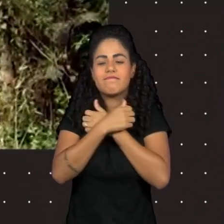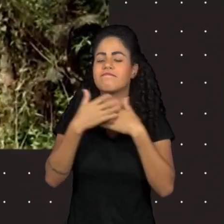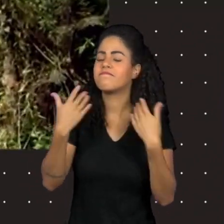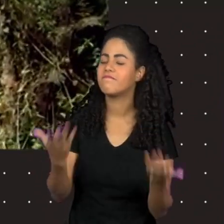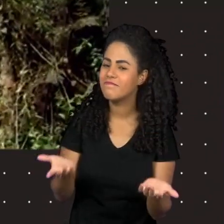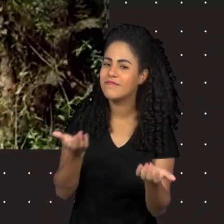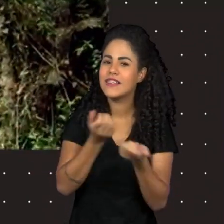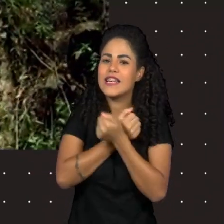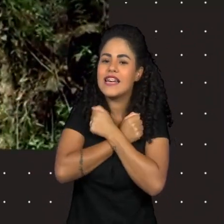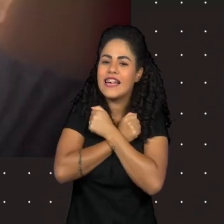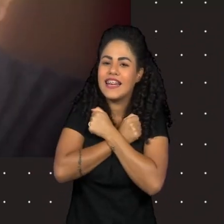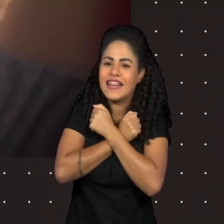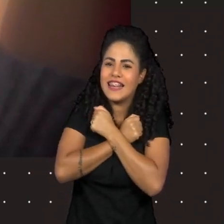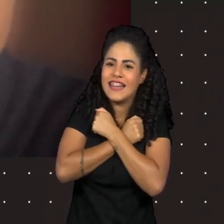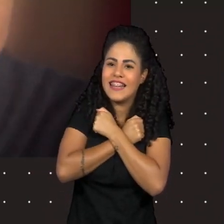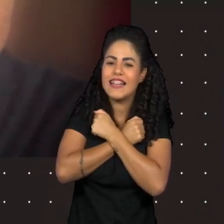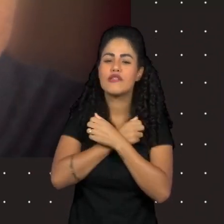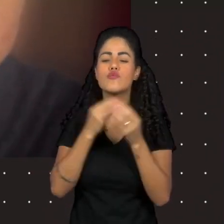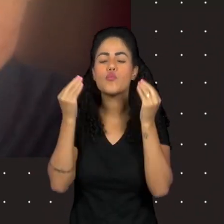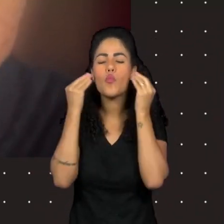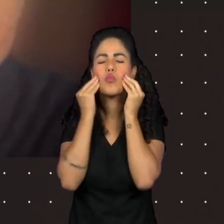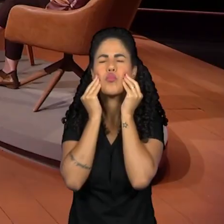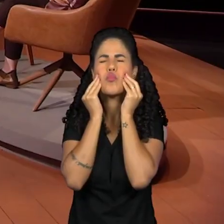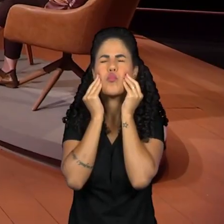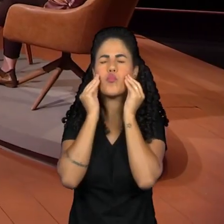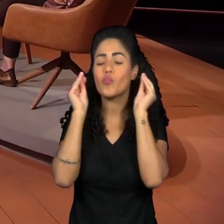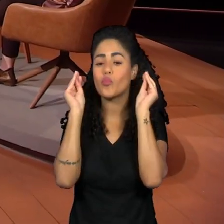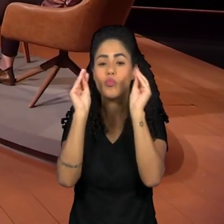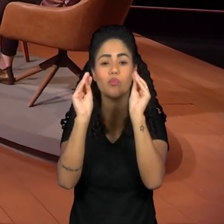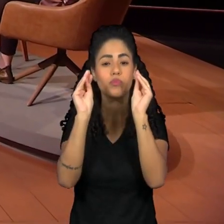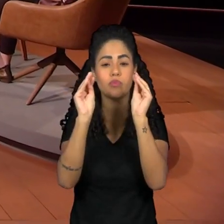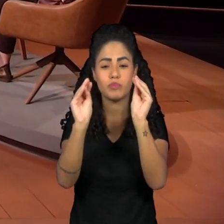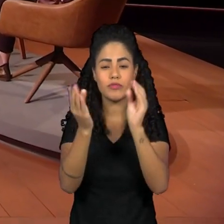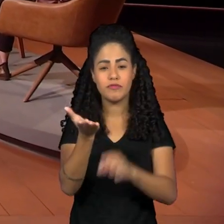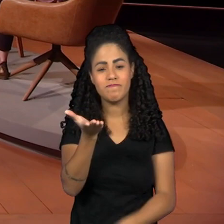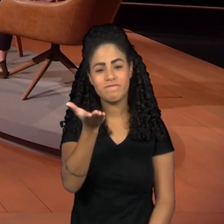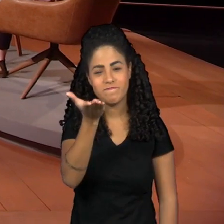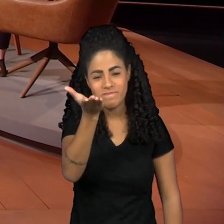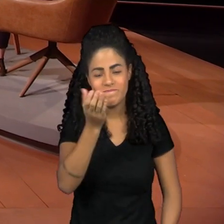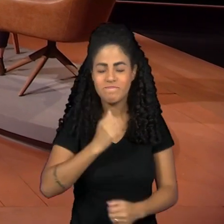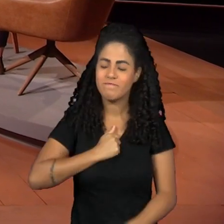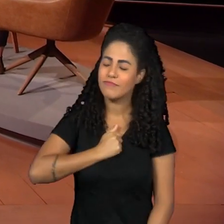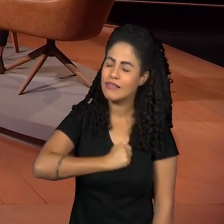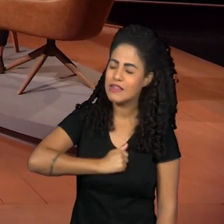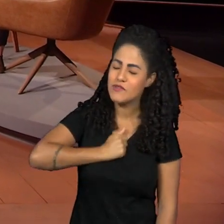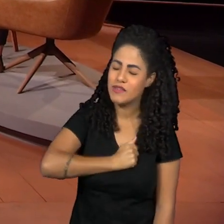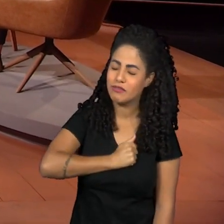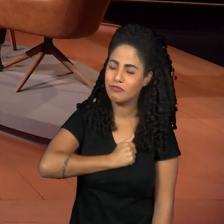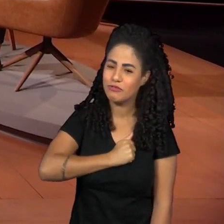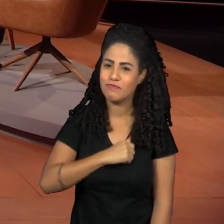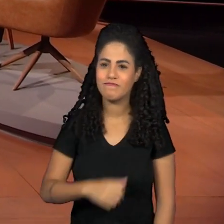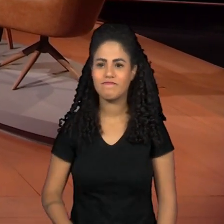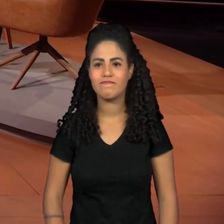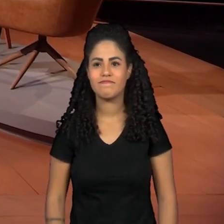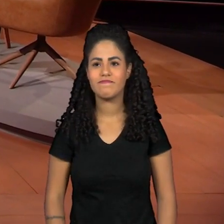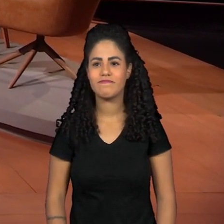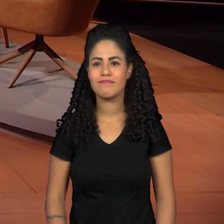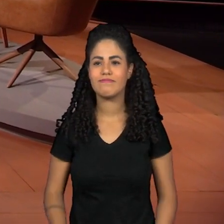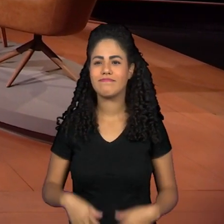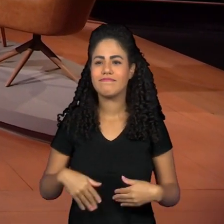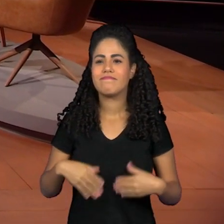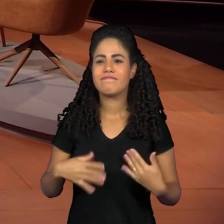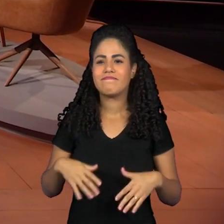um abraço, Matrone. Um beijo muito grande para você. Saudade. Me fala.